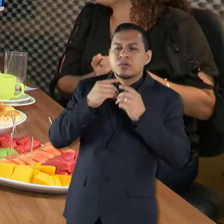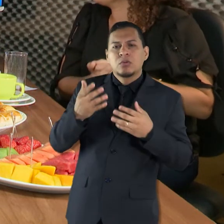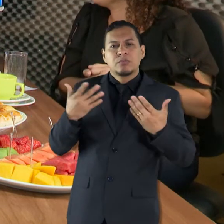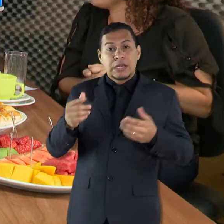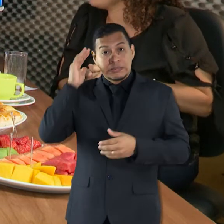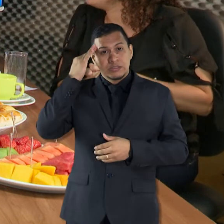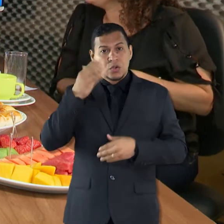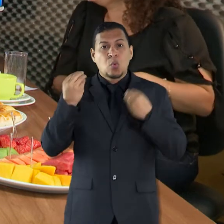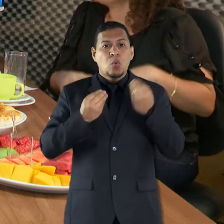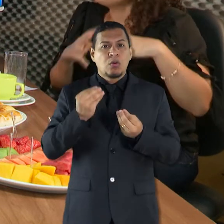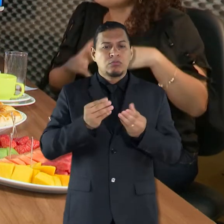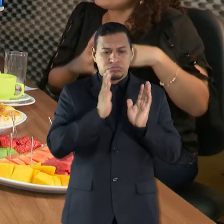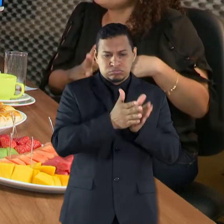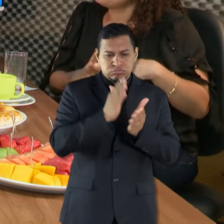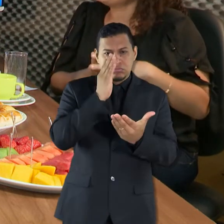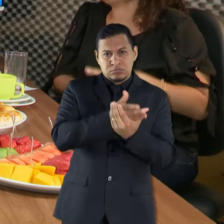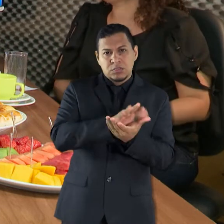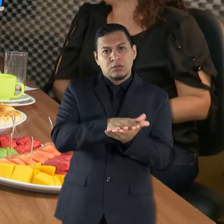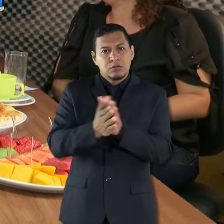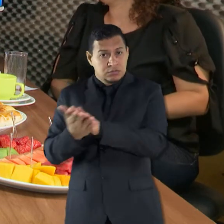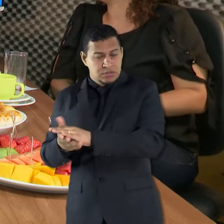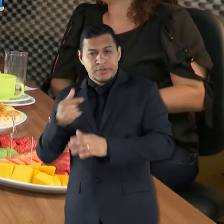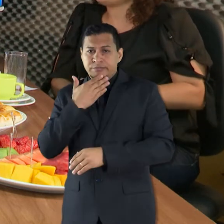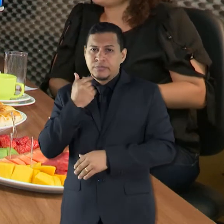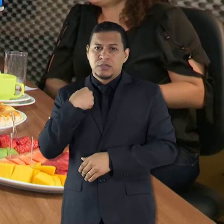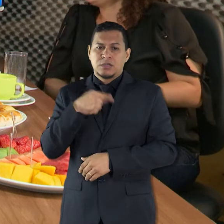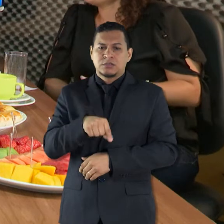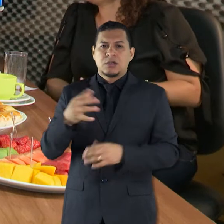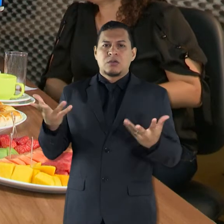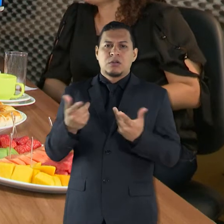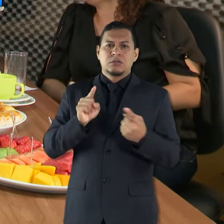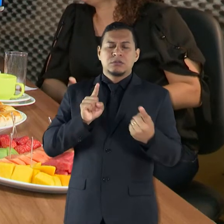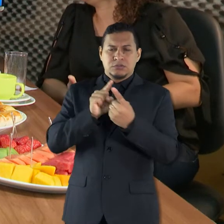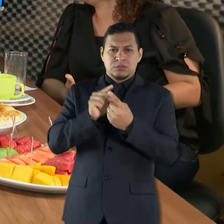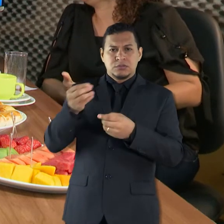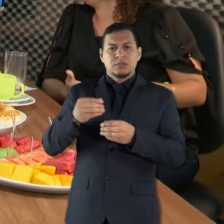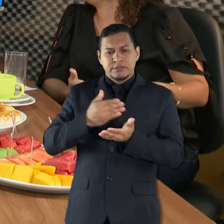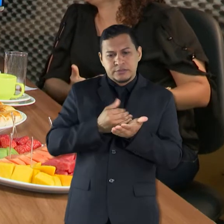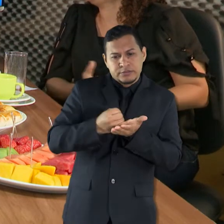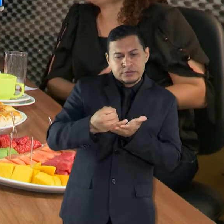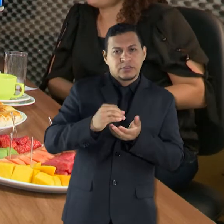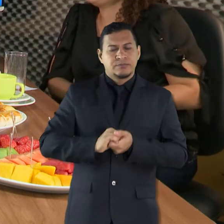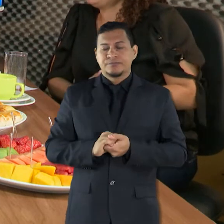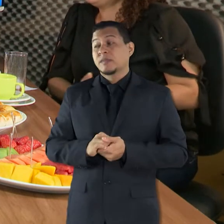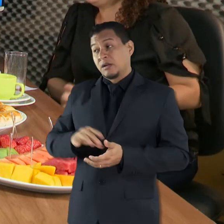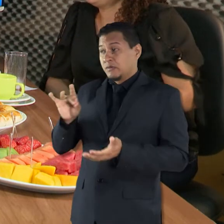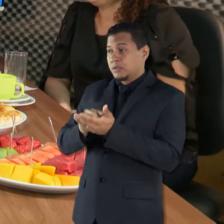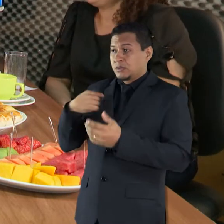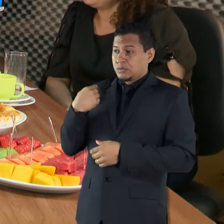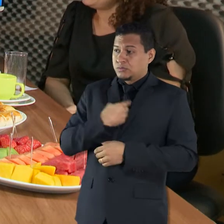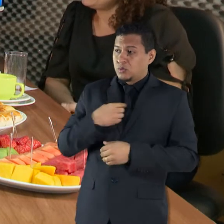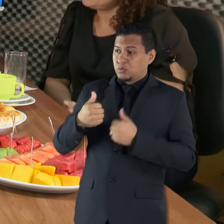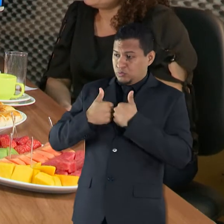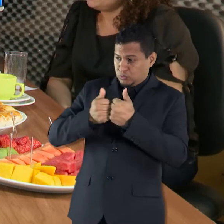andamento processual. É um curso específico para isso, para a gente melhorar ainda mais essa qualidade aí no atendimento inicial, né? A gente